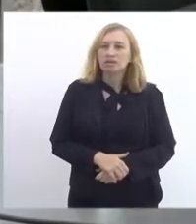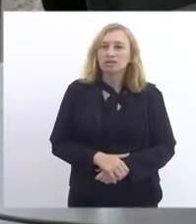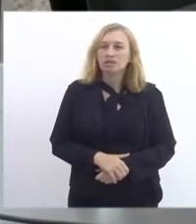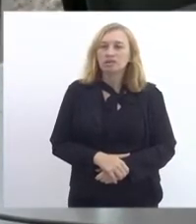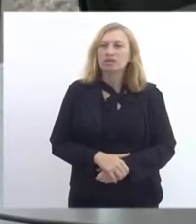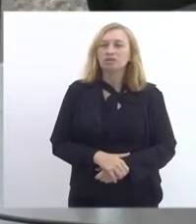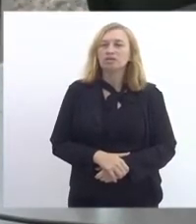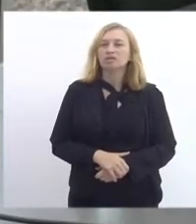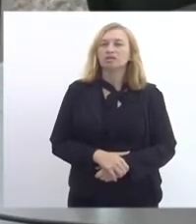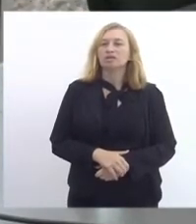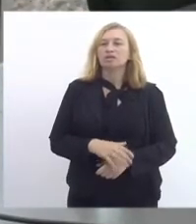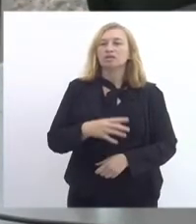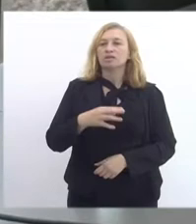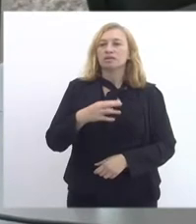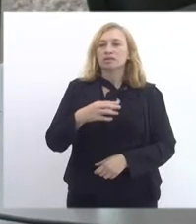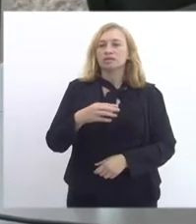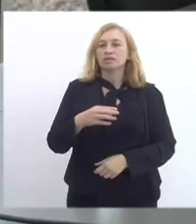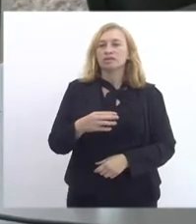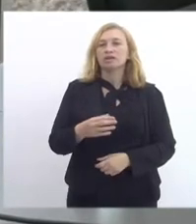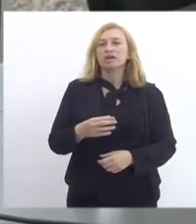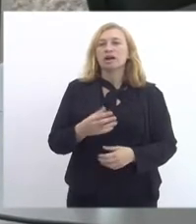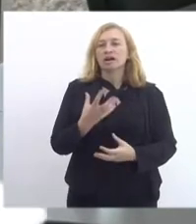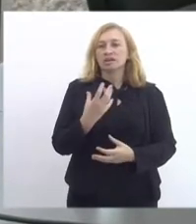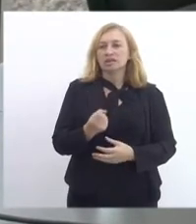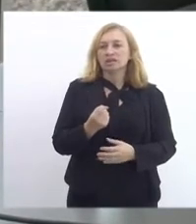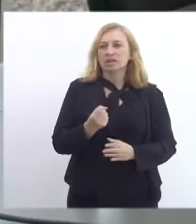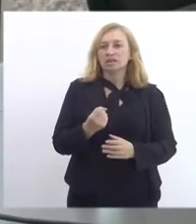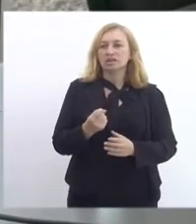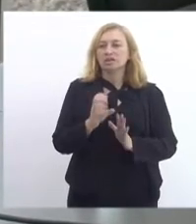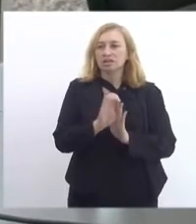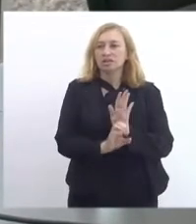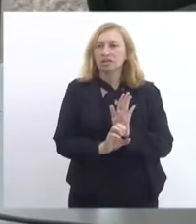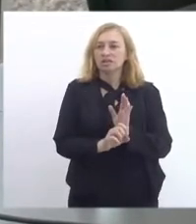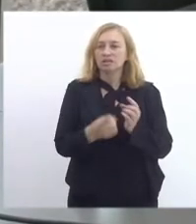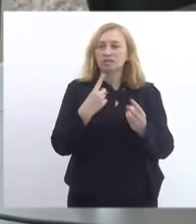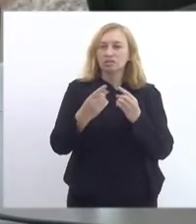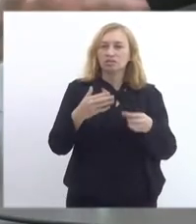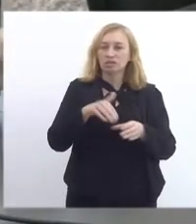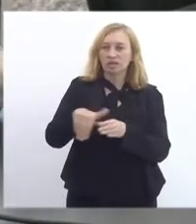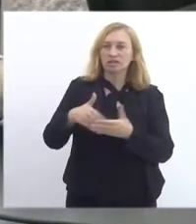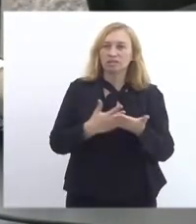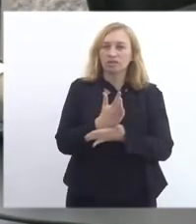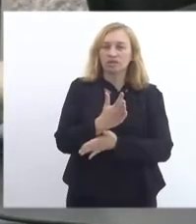emendas. Em discussão. Em votação. Aprovado.